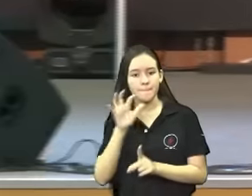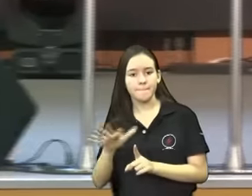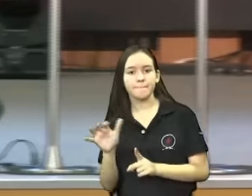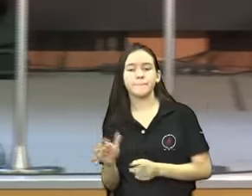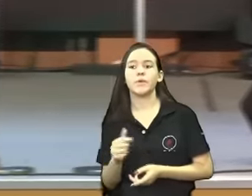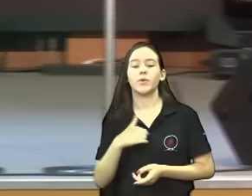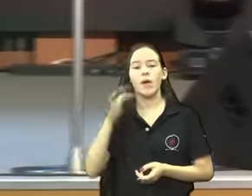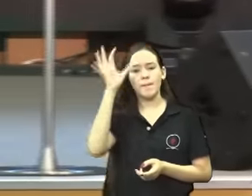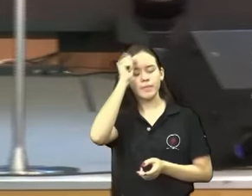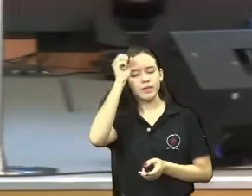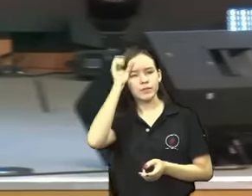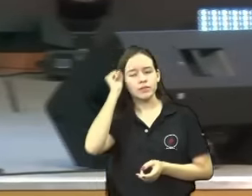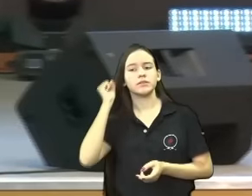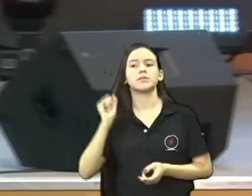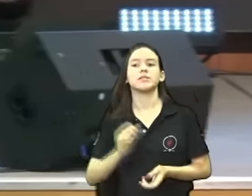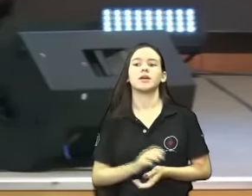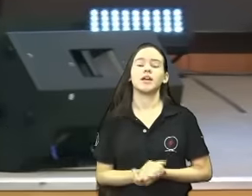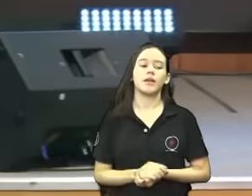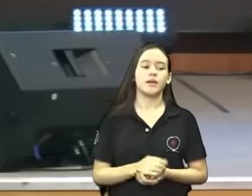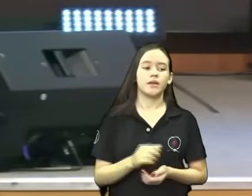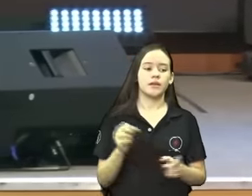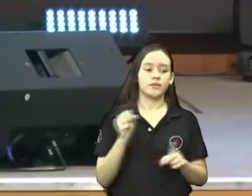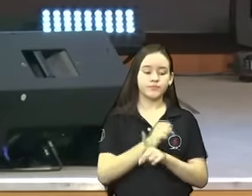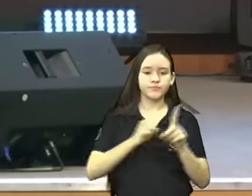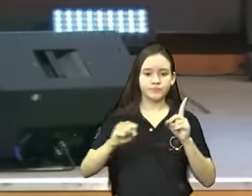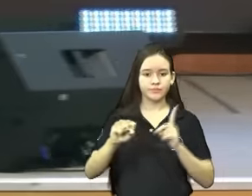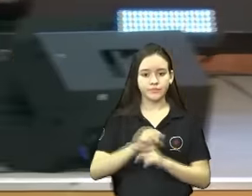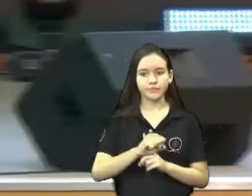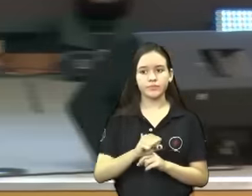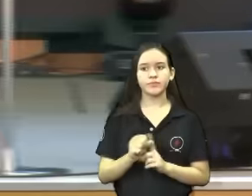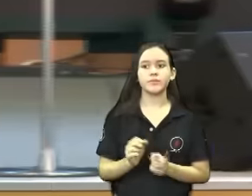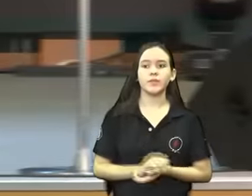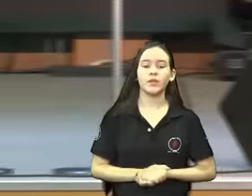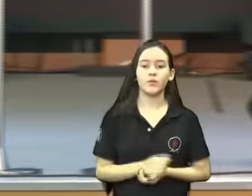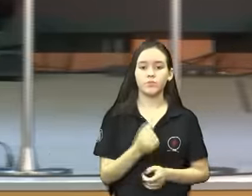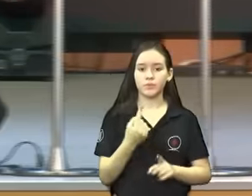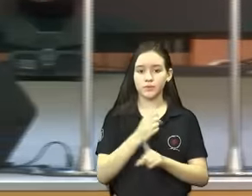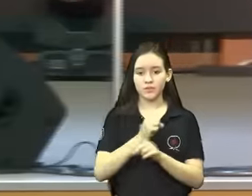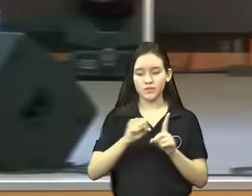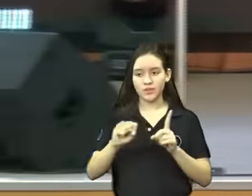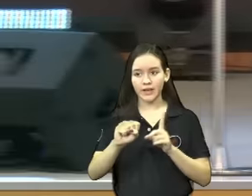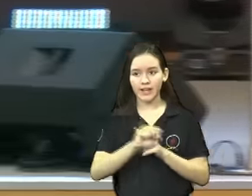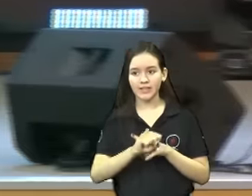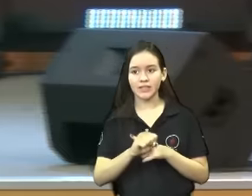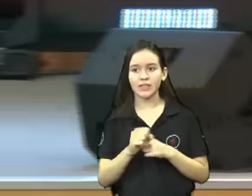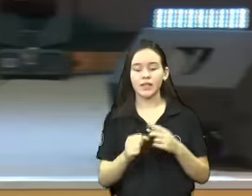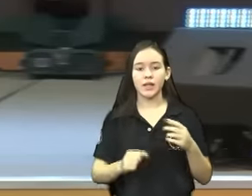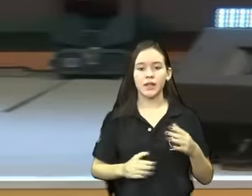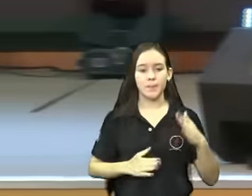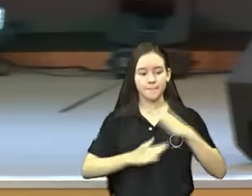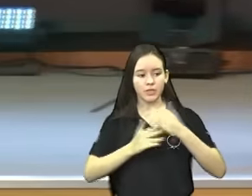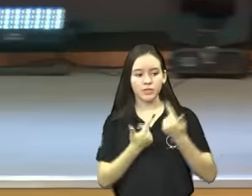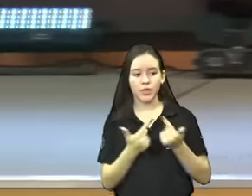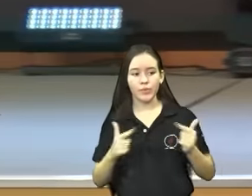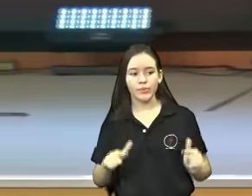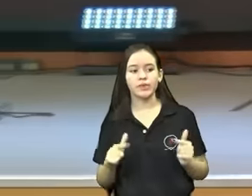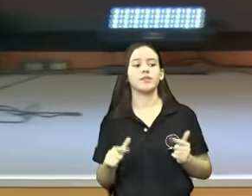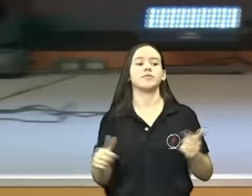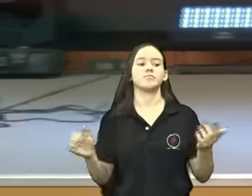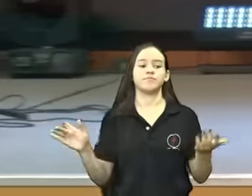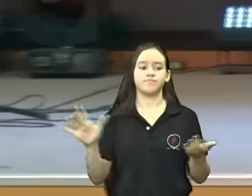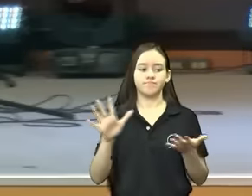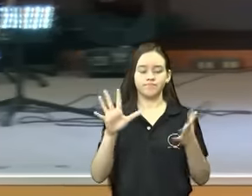gente isso é provado isso é sociológico uma sociedade que não tem limites ela alto se